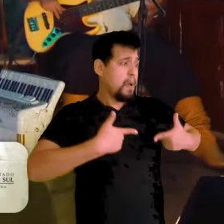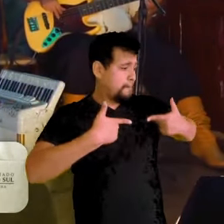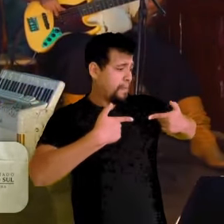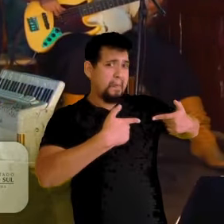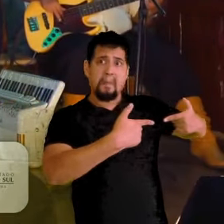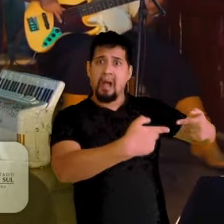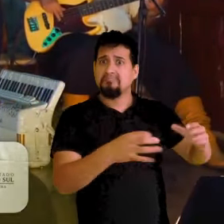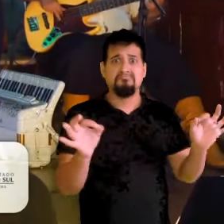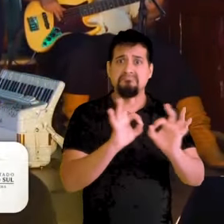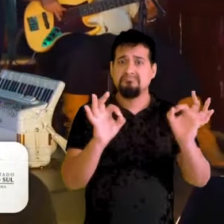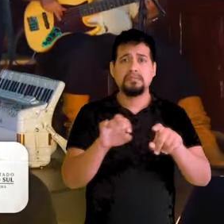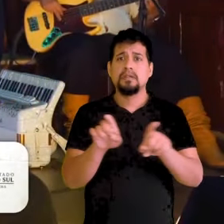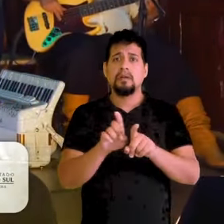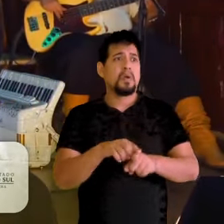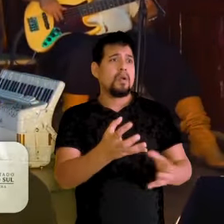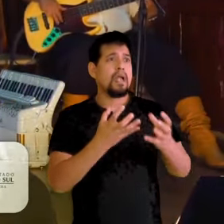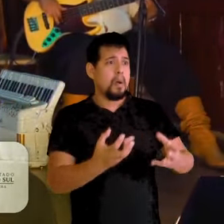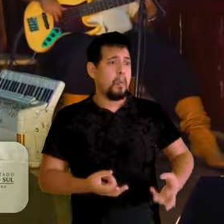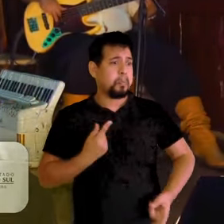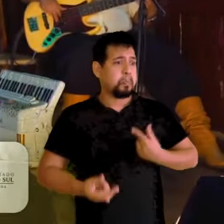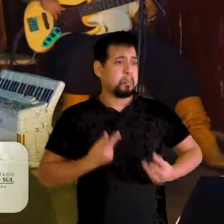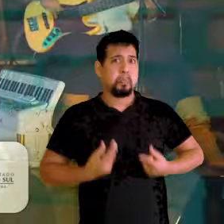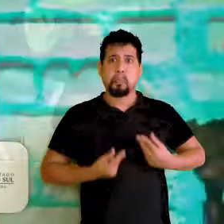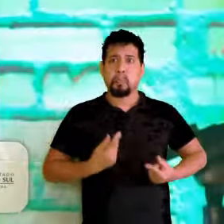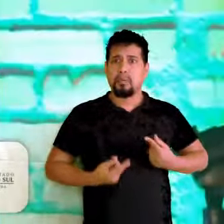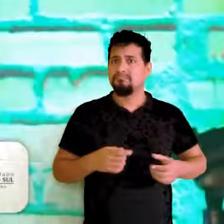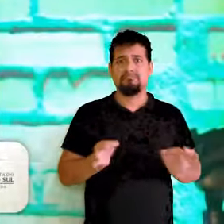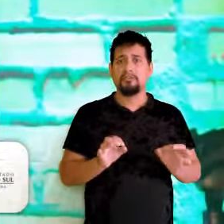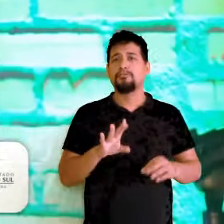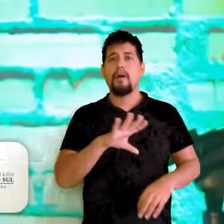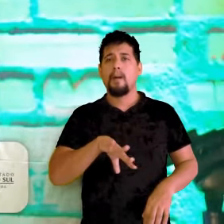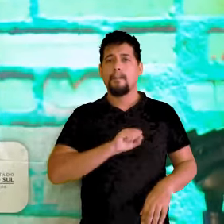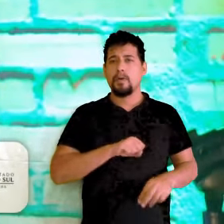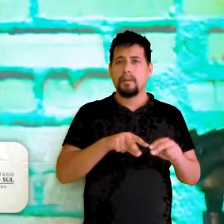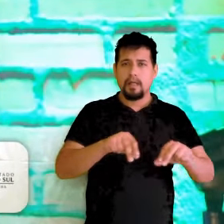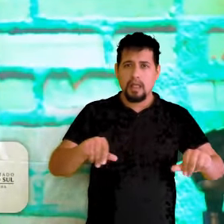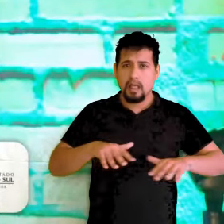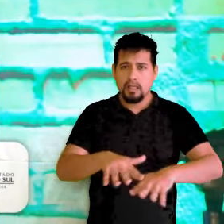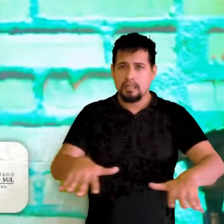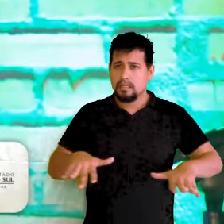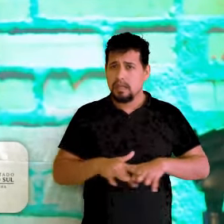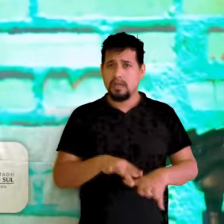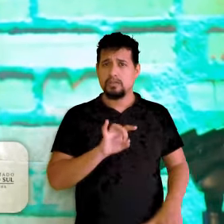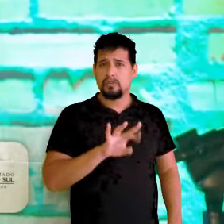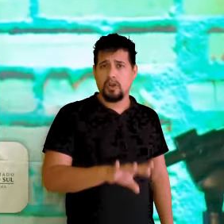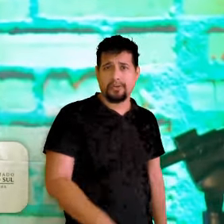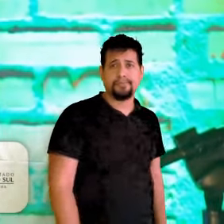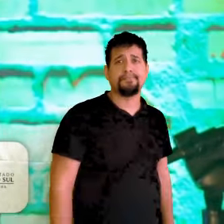para ver que era uma guerra, sem ambição de riqueza, só por amor pela terra.